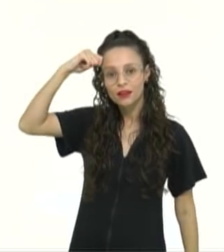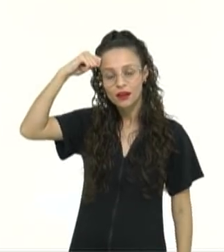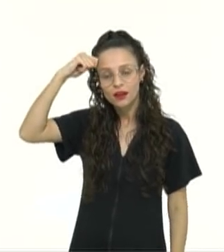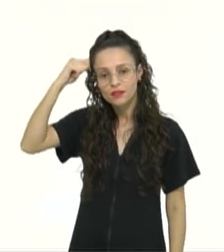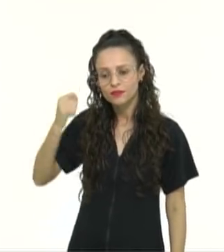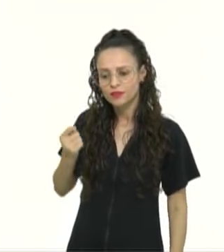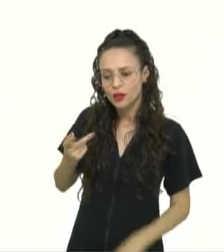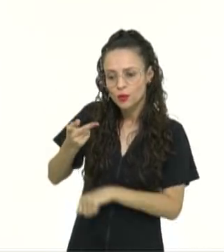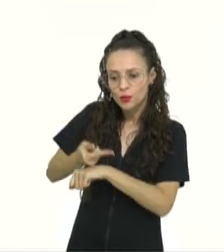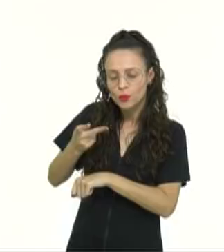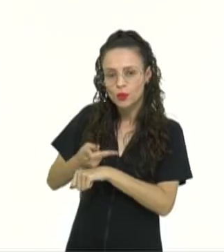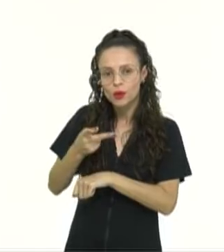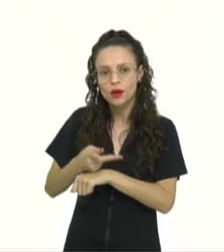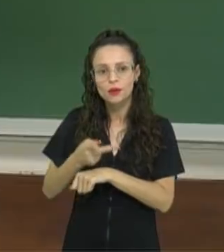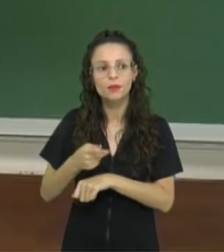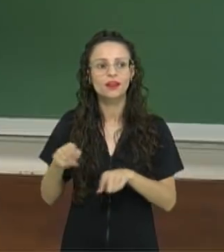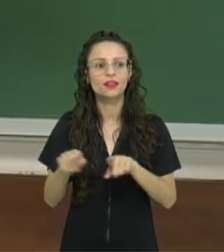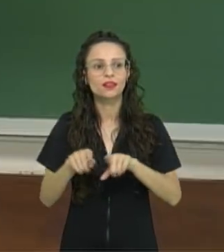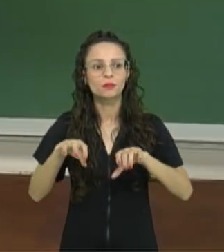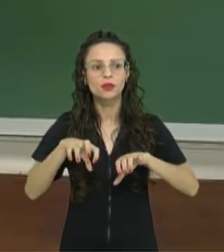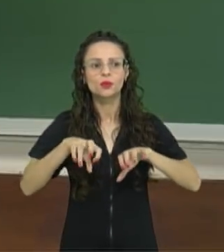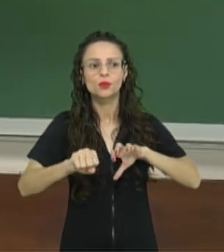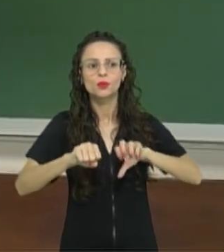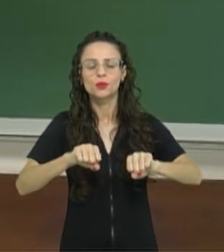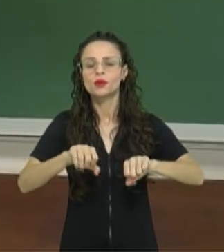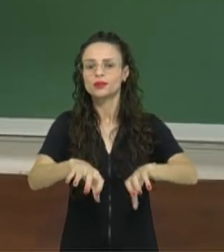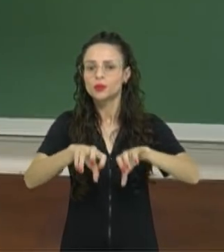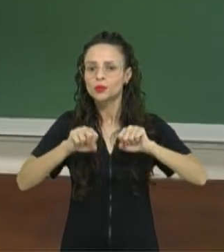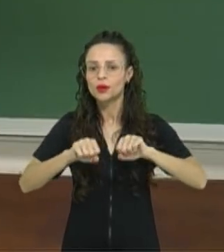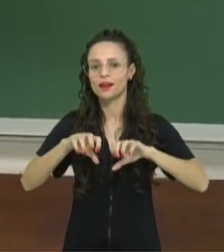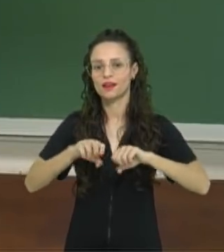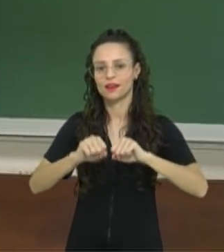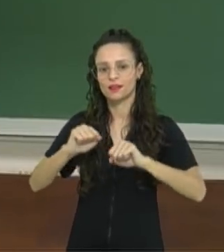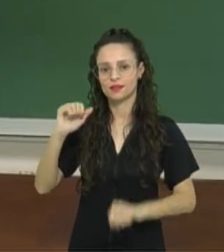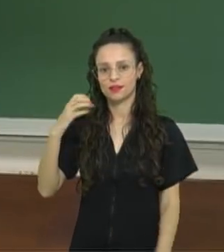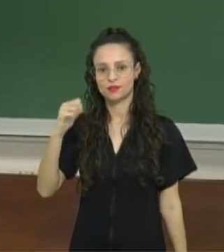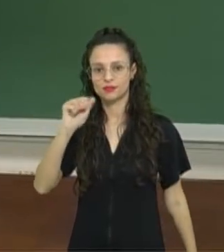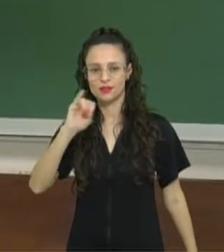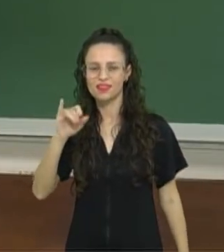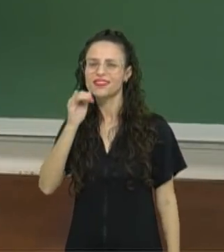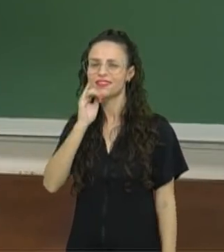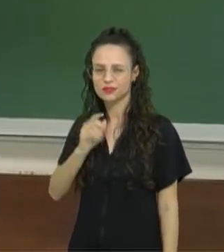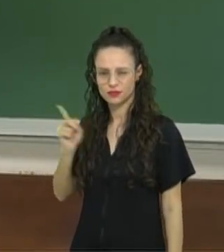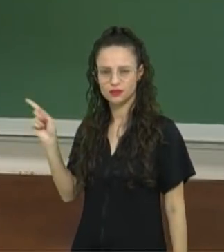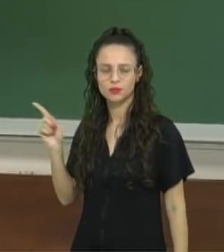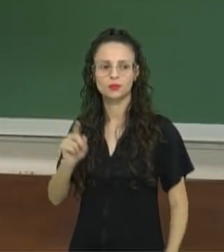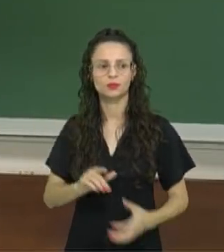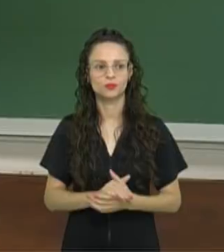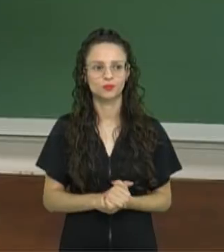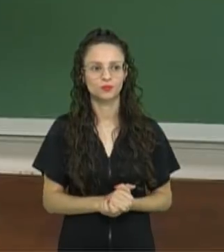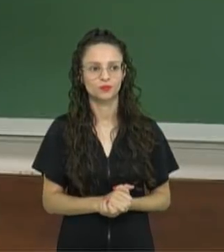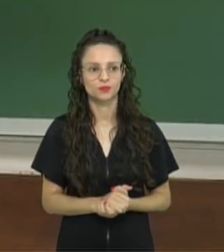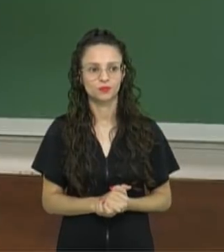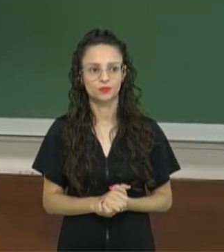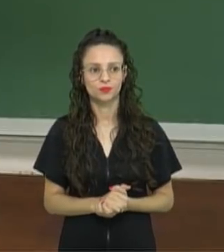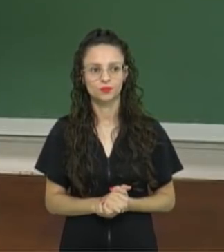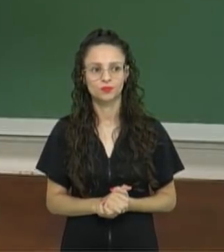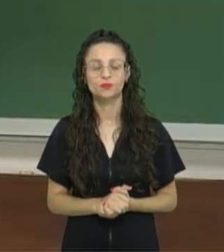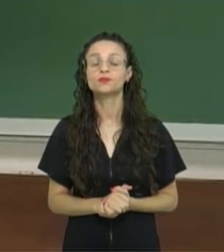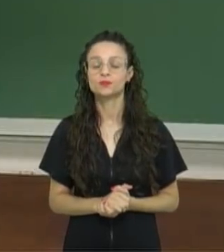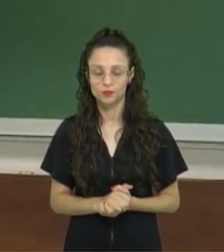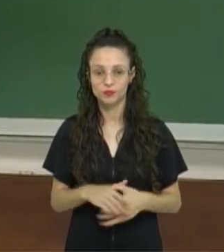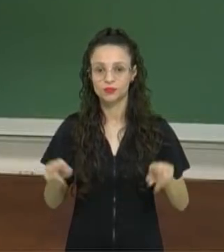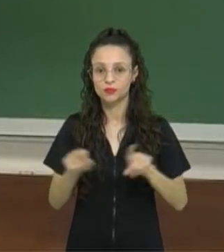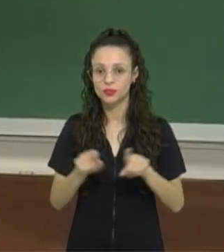e a extração do açaí. São exemplos de atividades extrativistas. E o